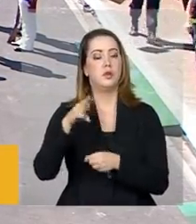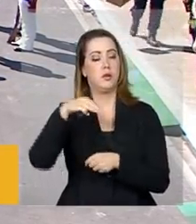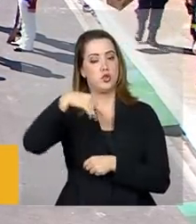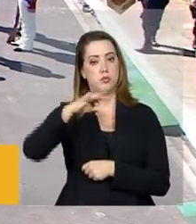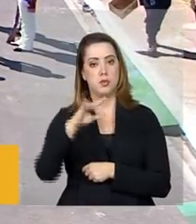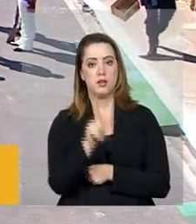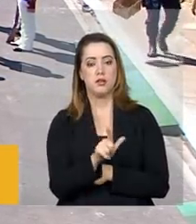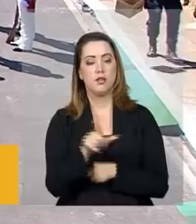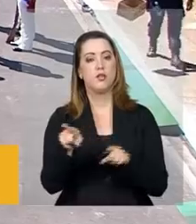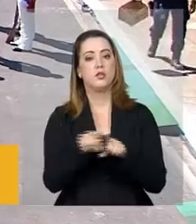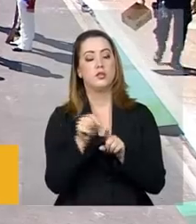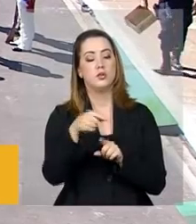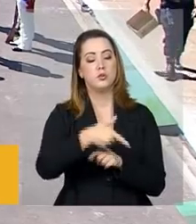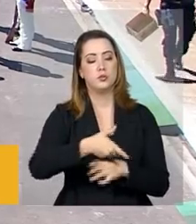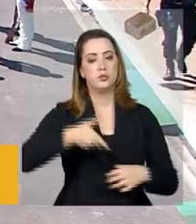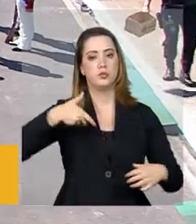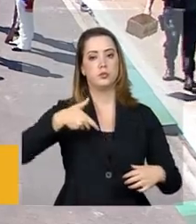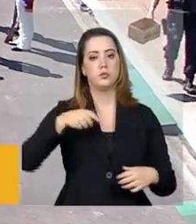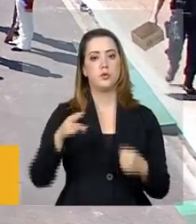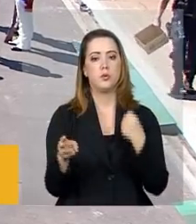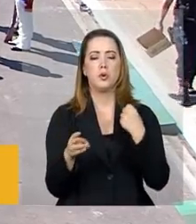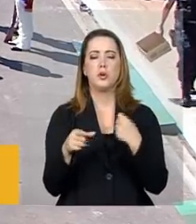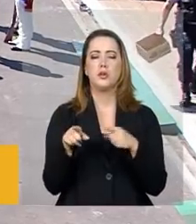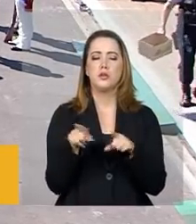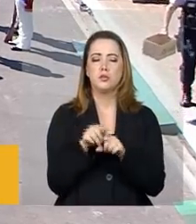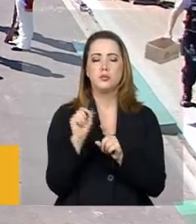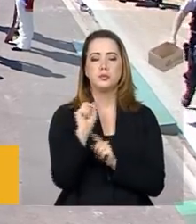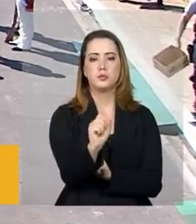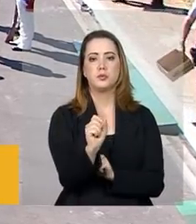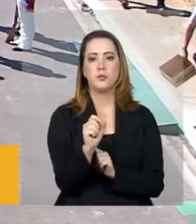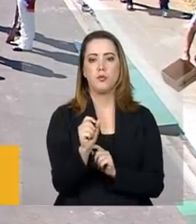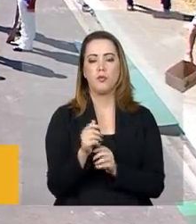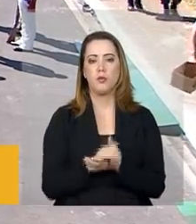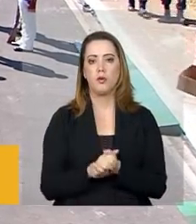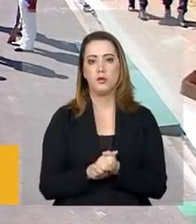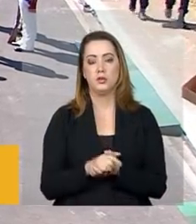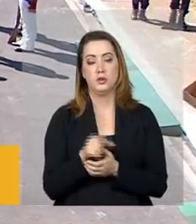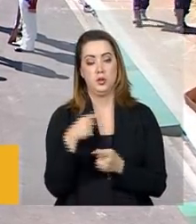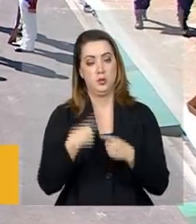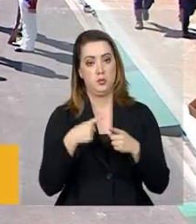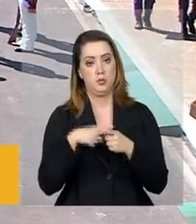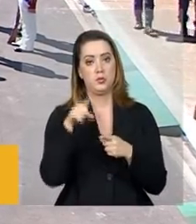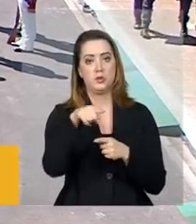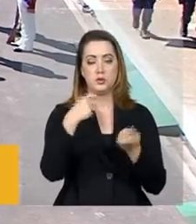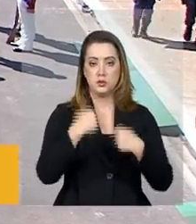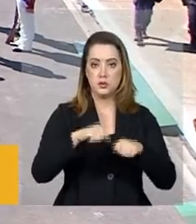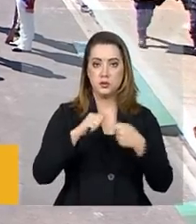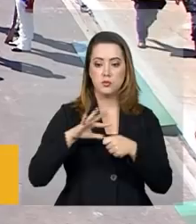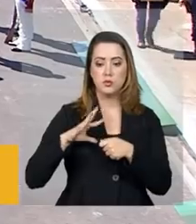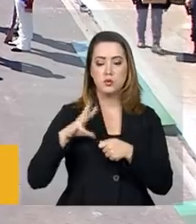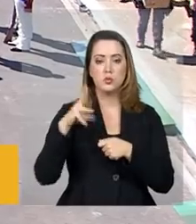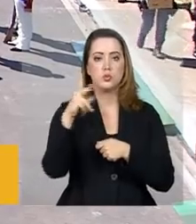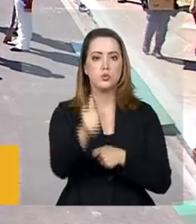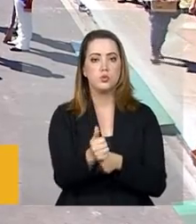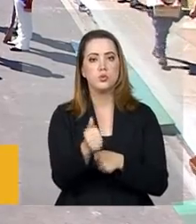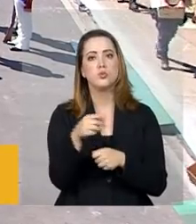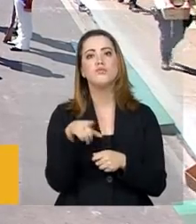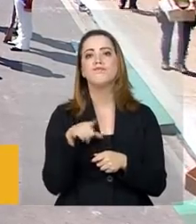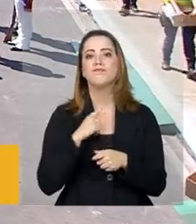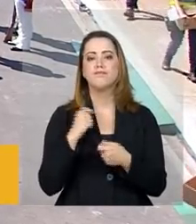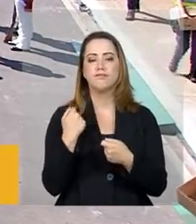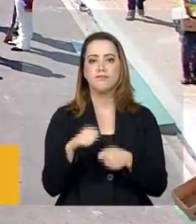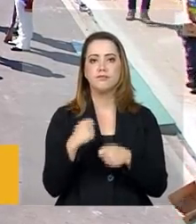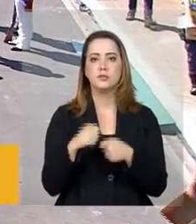baioneta realmente de metal. Por isso que exige toda uma que eu falei no início, né? Além